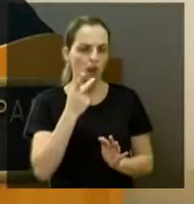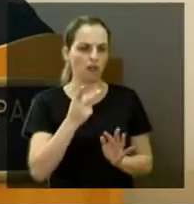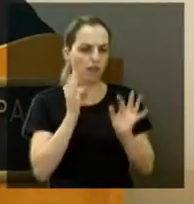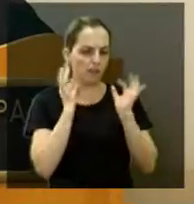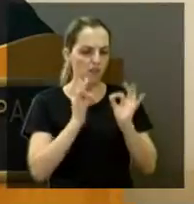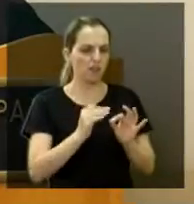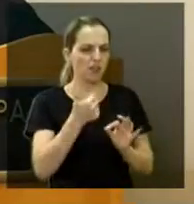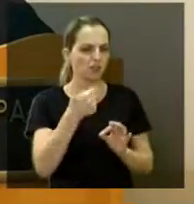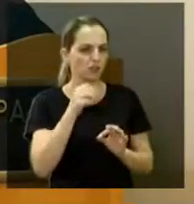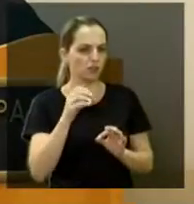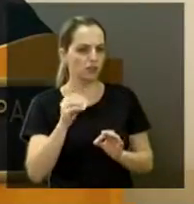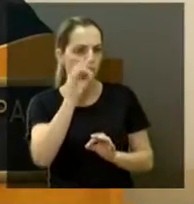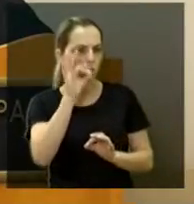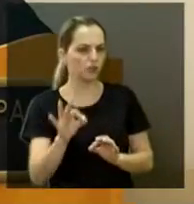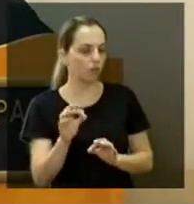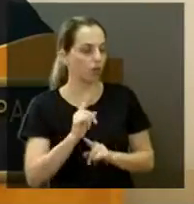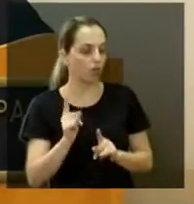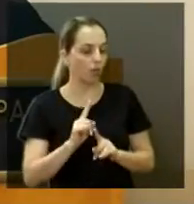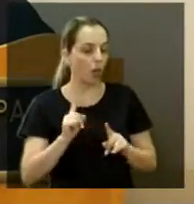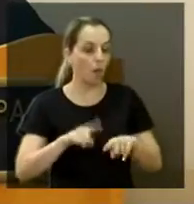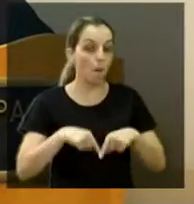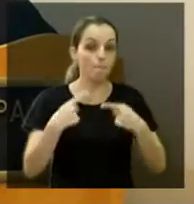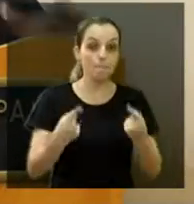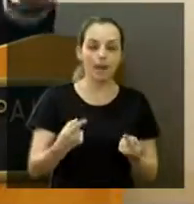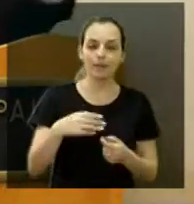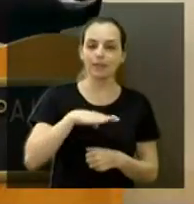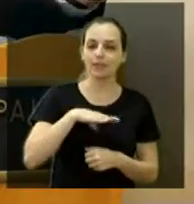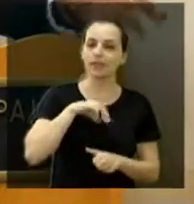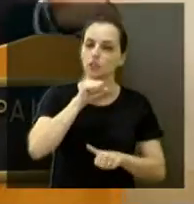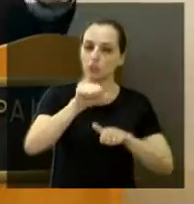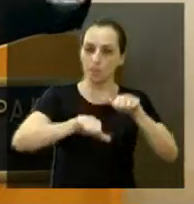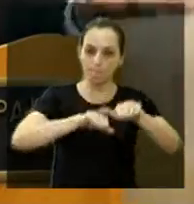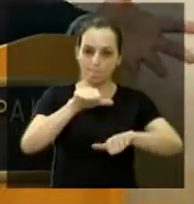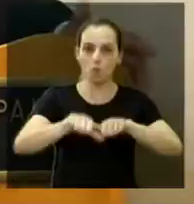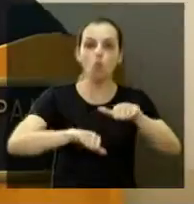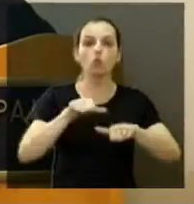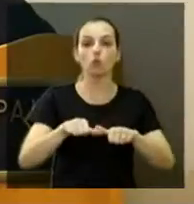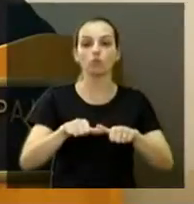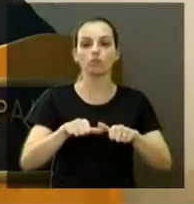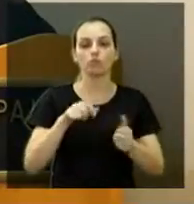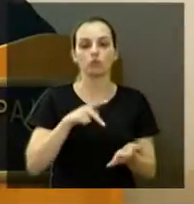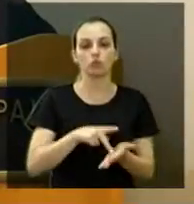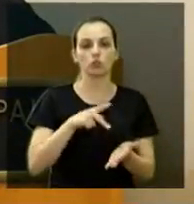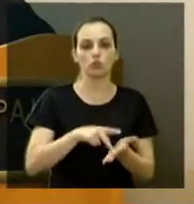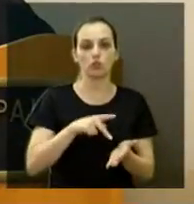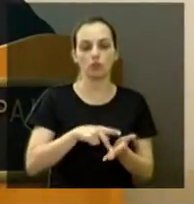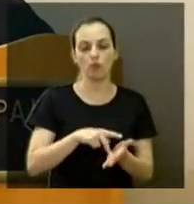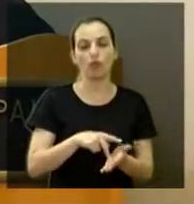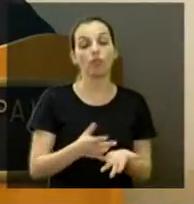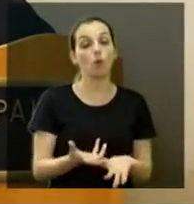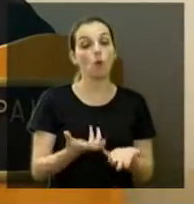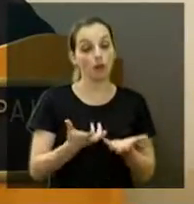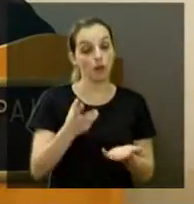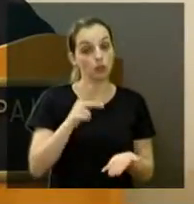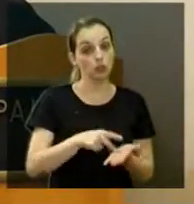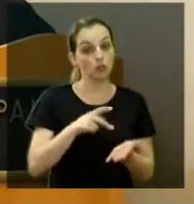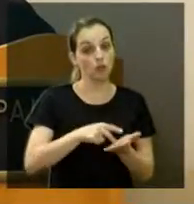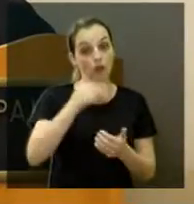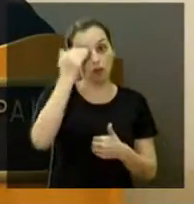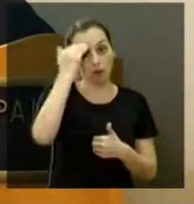mas a cidade já mudou outra cara. Vocês mesmos sabem disso aí, quem está estudando em casa. Por isso eu quero, sim,